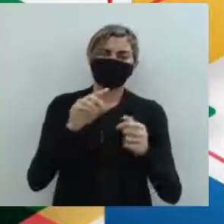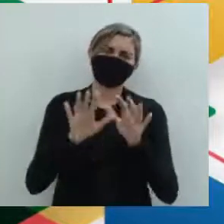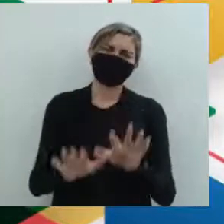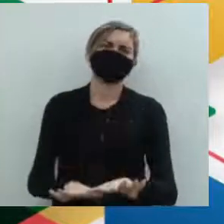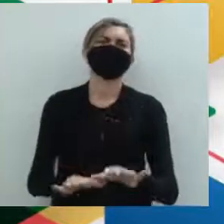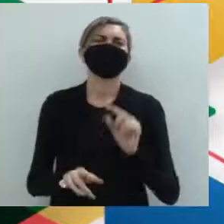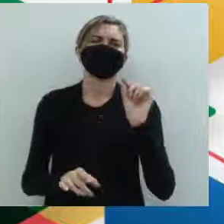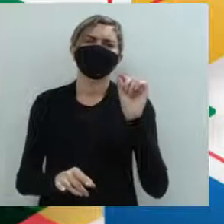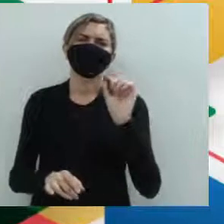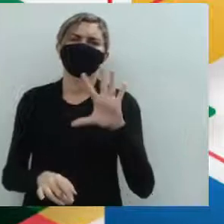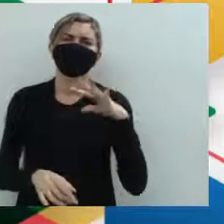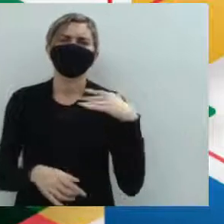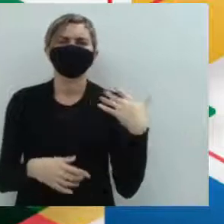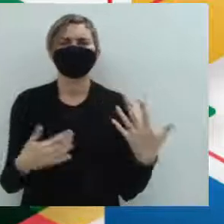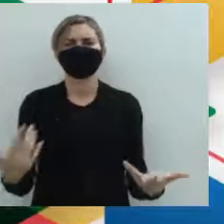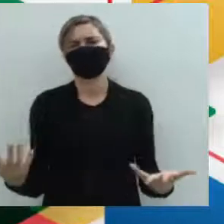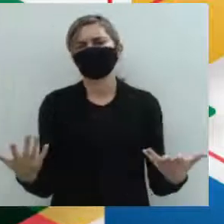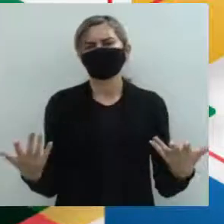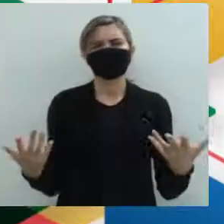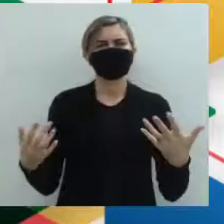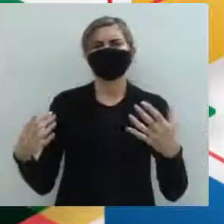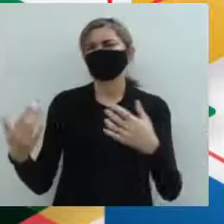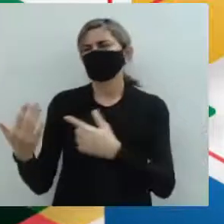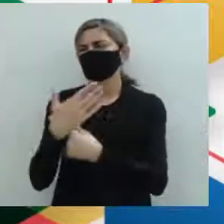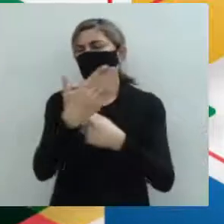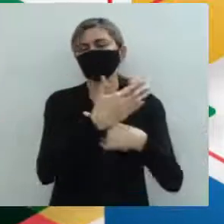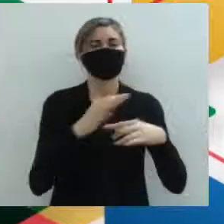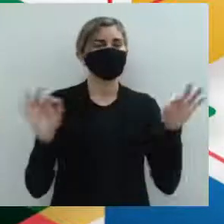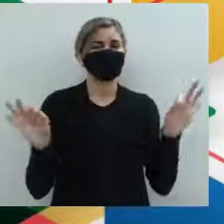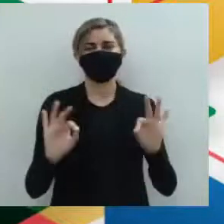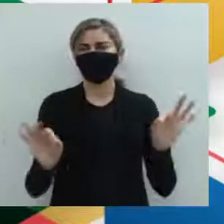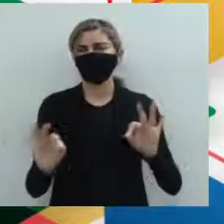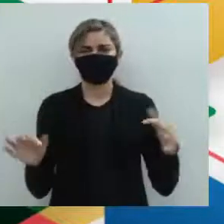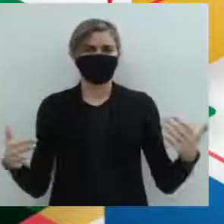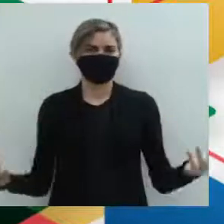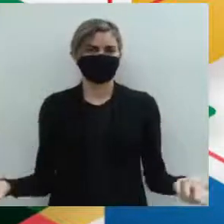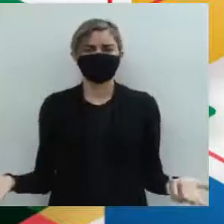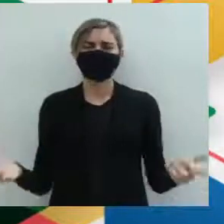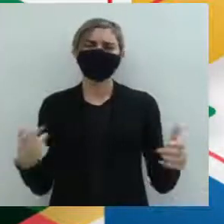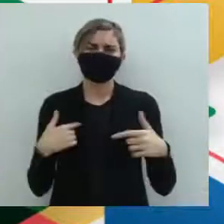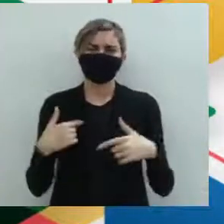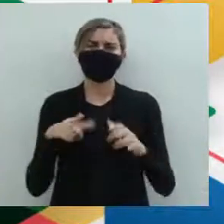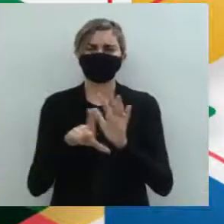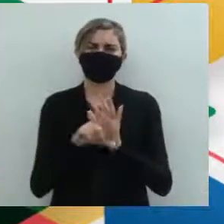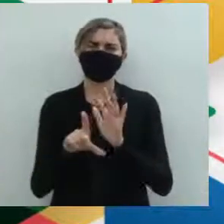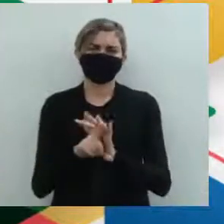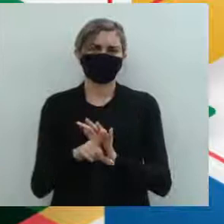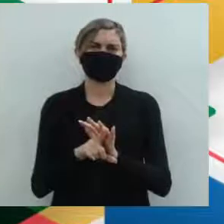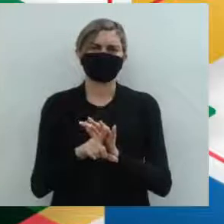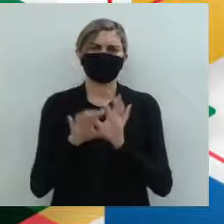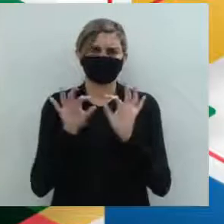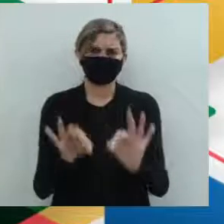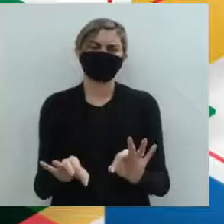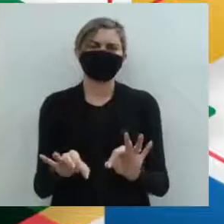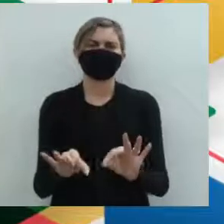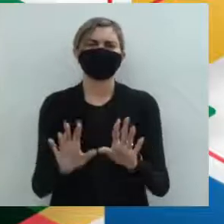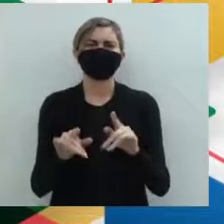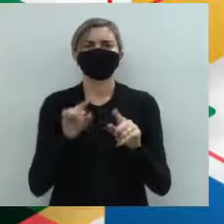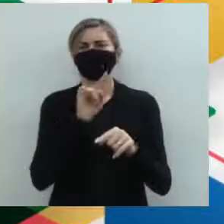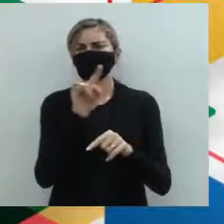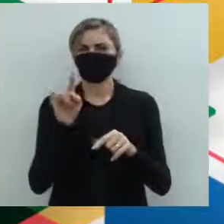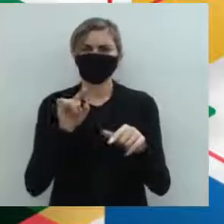ficando completamente desamparados e desamparadas pela legislação, certo? Então,